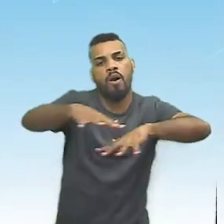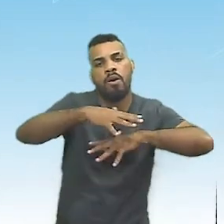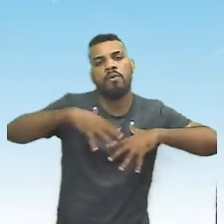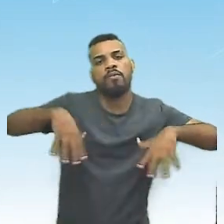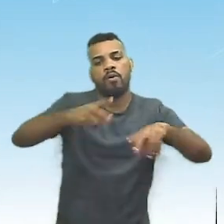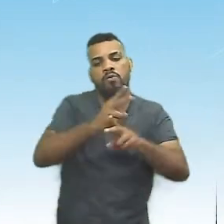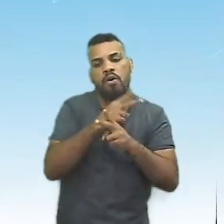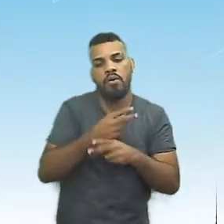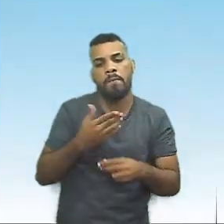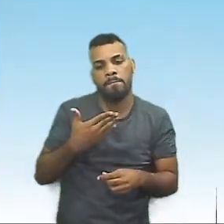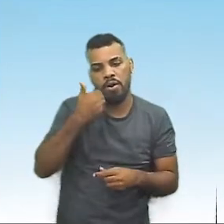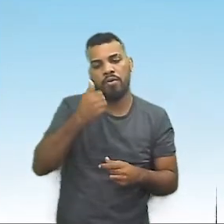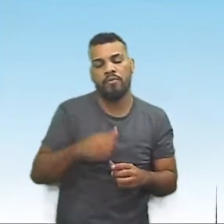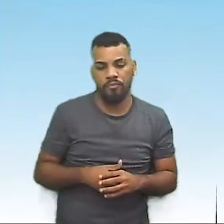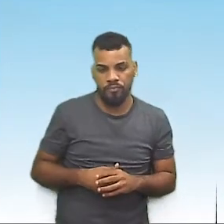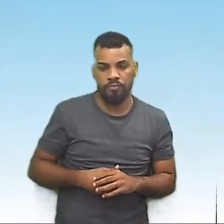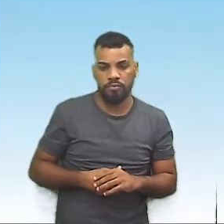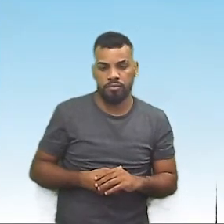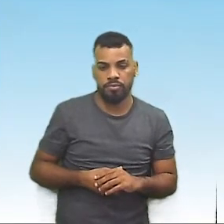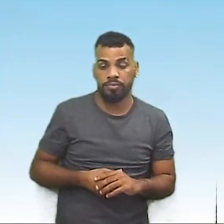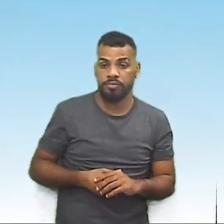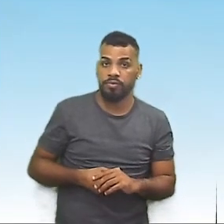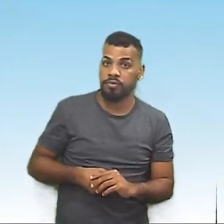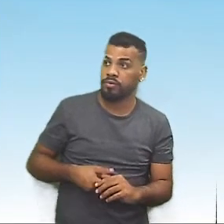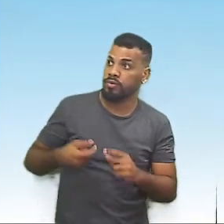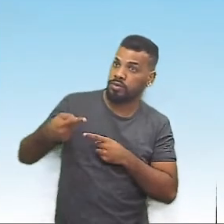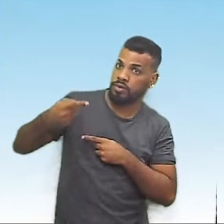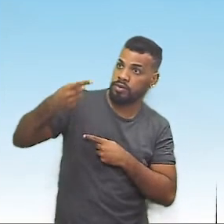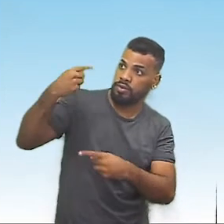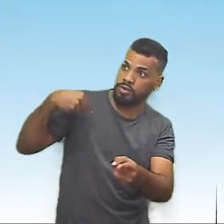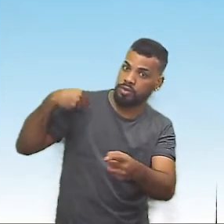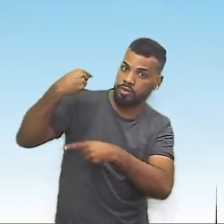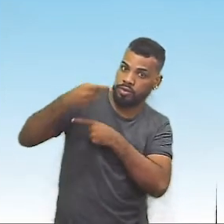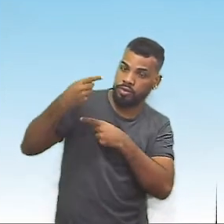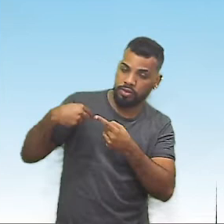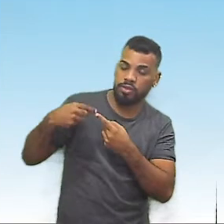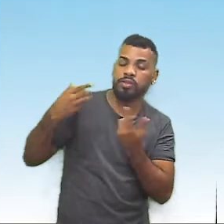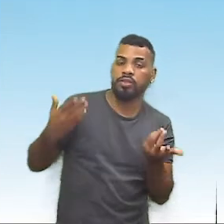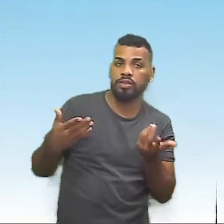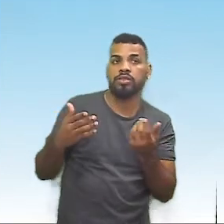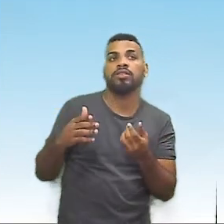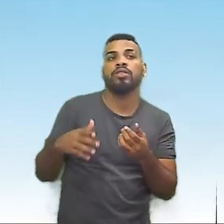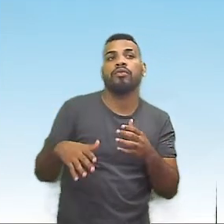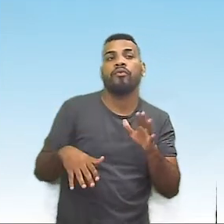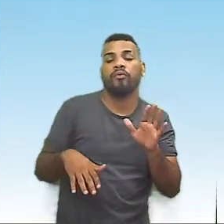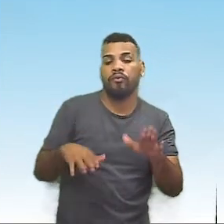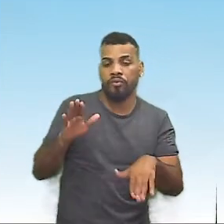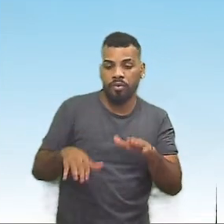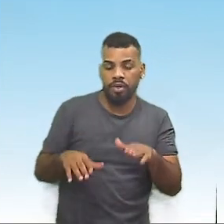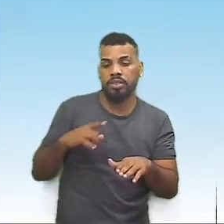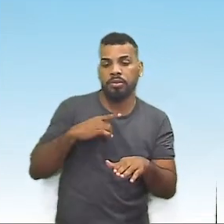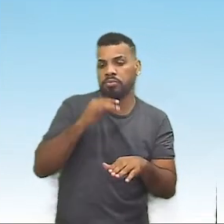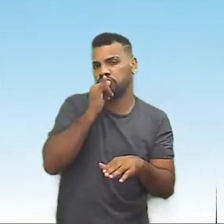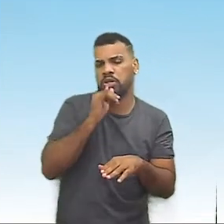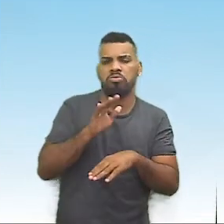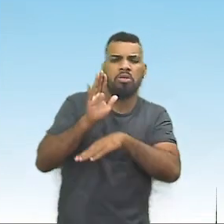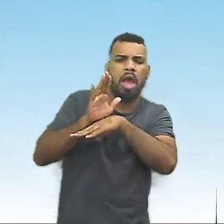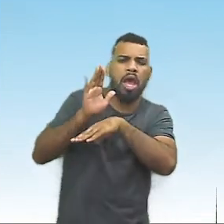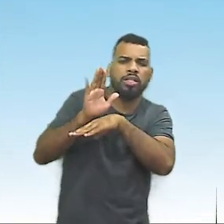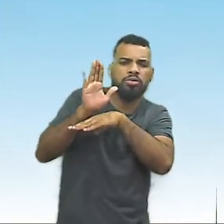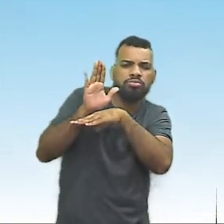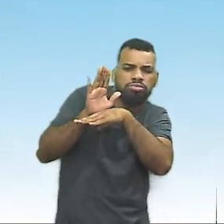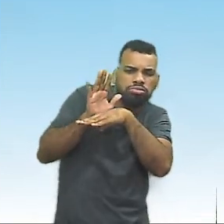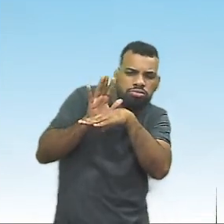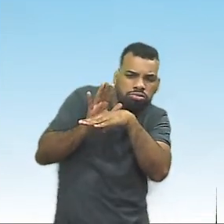ventos. A inversão térmica ela ocorre quando os raios solares, geralmente em finais de tarde e em períodos